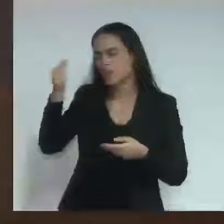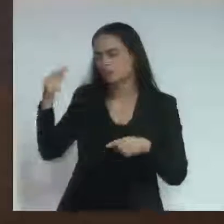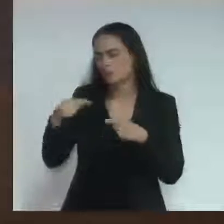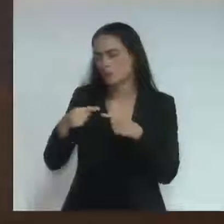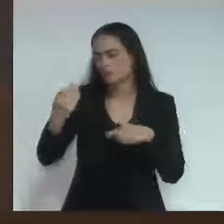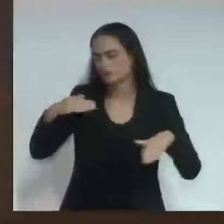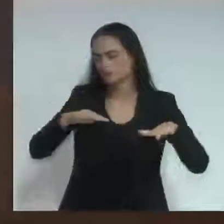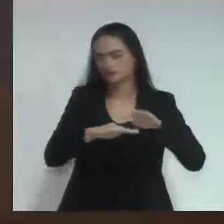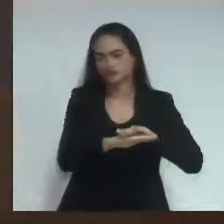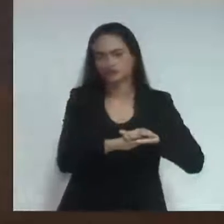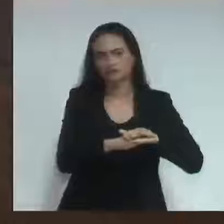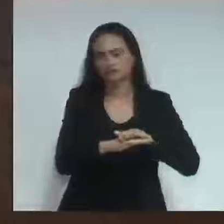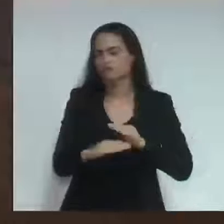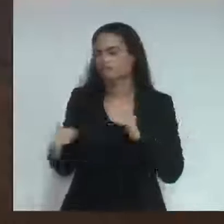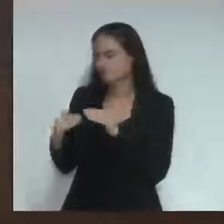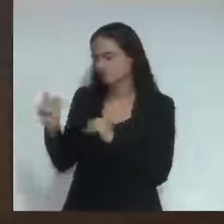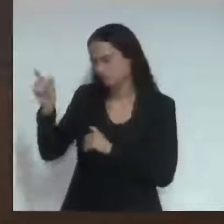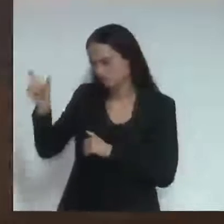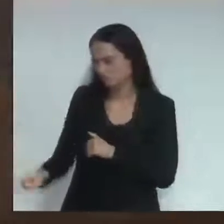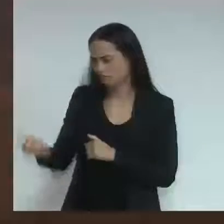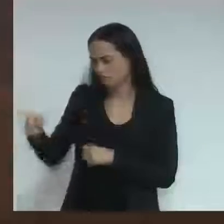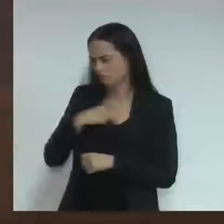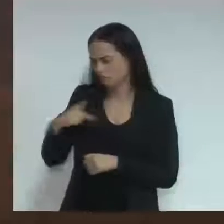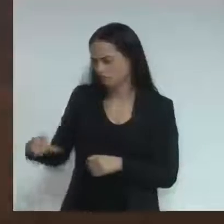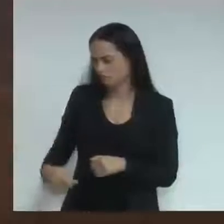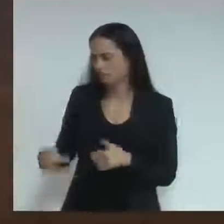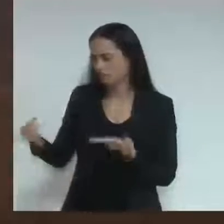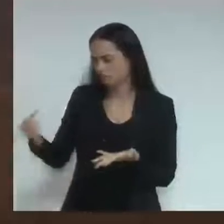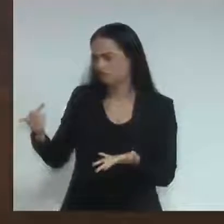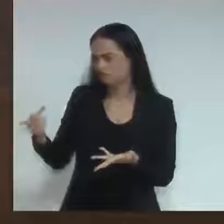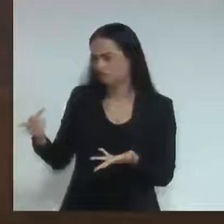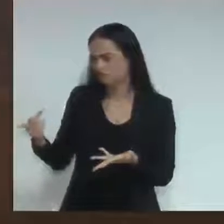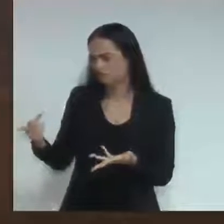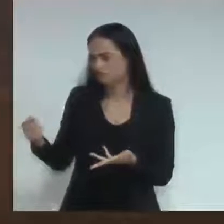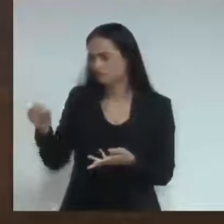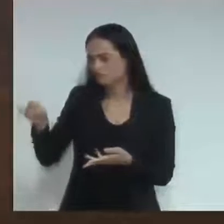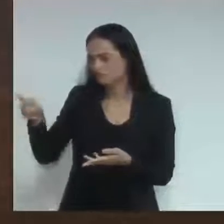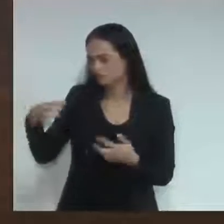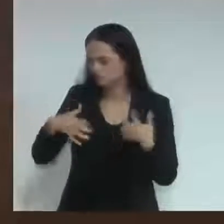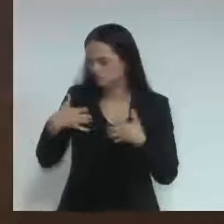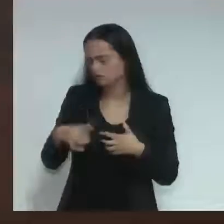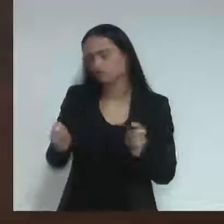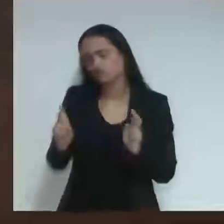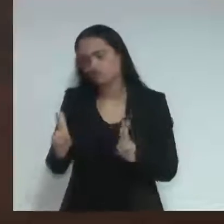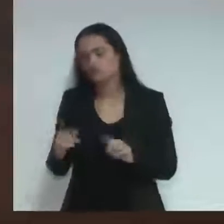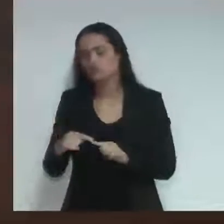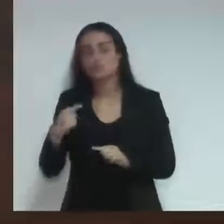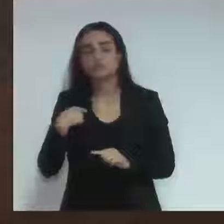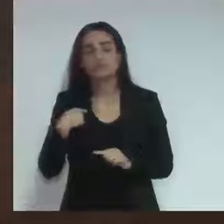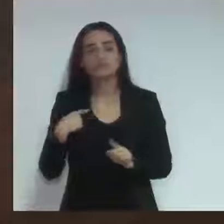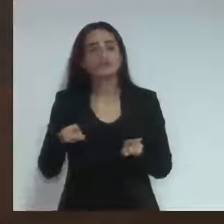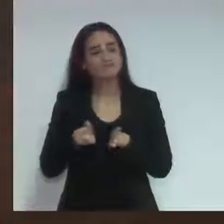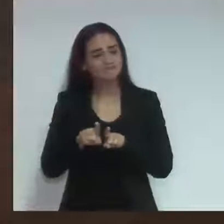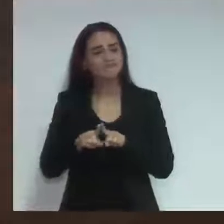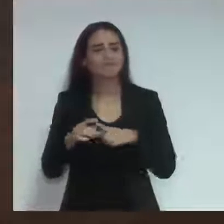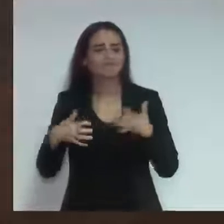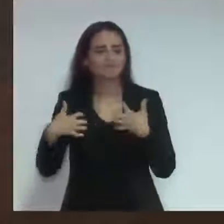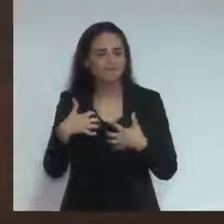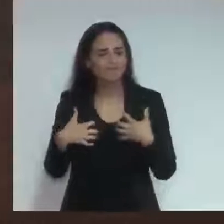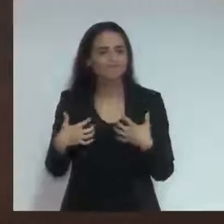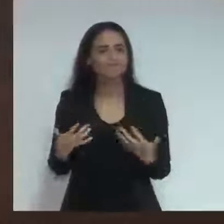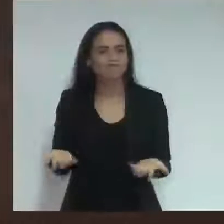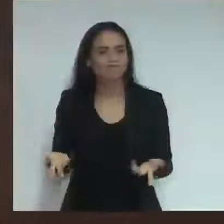senhor realmente ficou chateado, mas presidente, falo também que fiquei chateado, porque a mesa da Câmara,